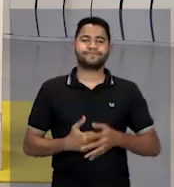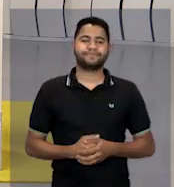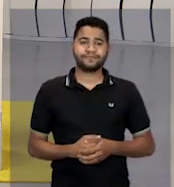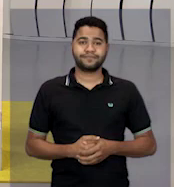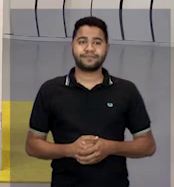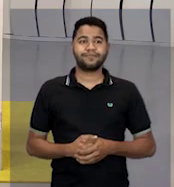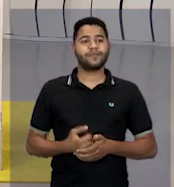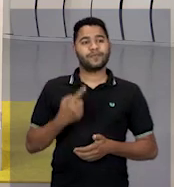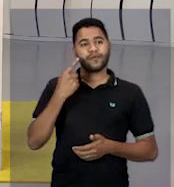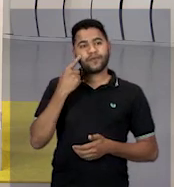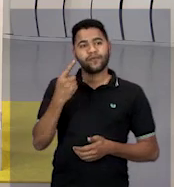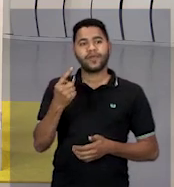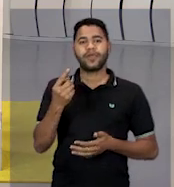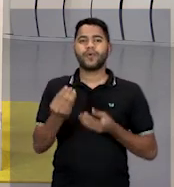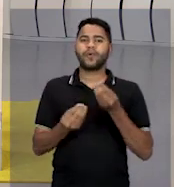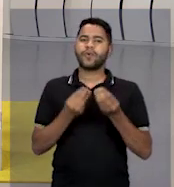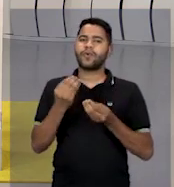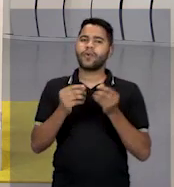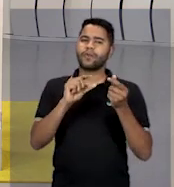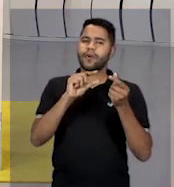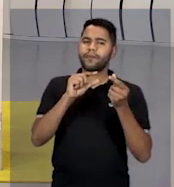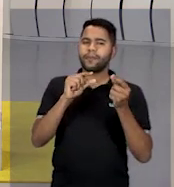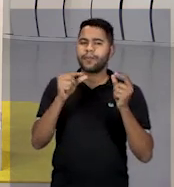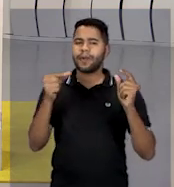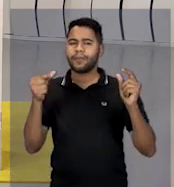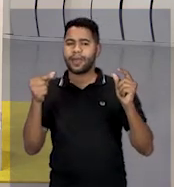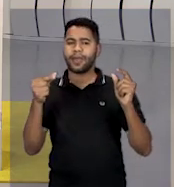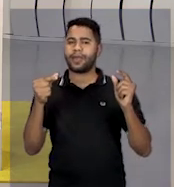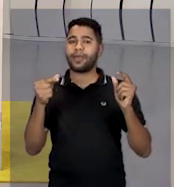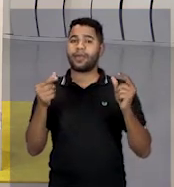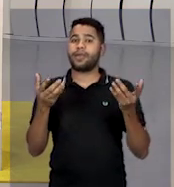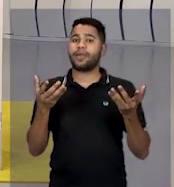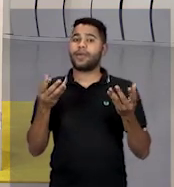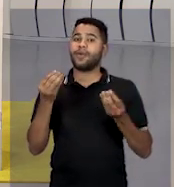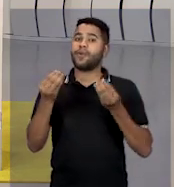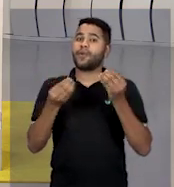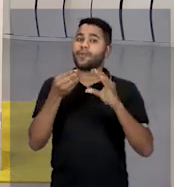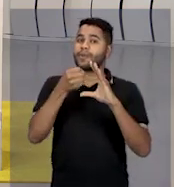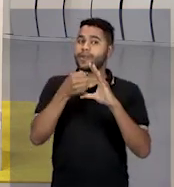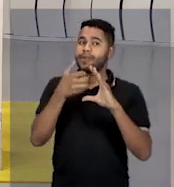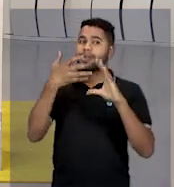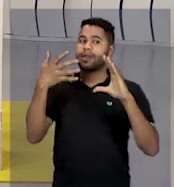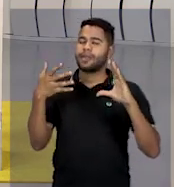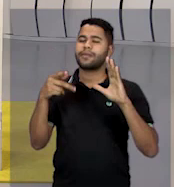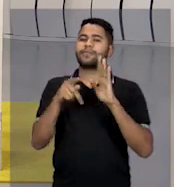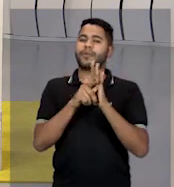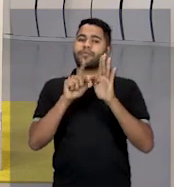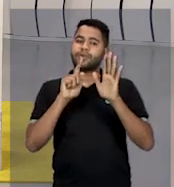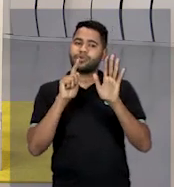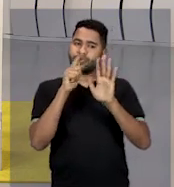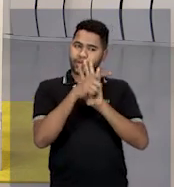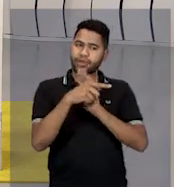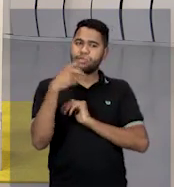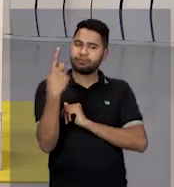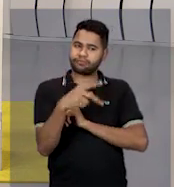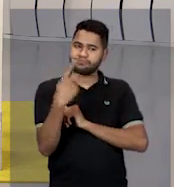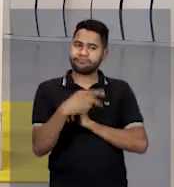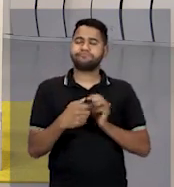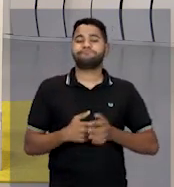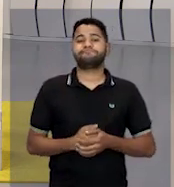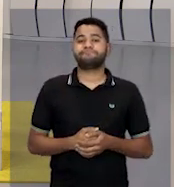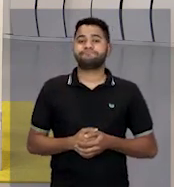tá? Vamos ver, né, como ele se estrutura, né, como as características desse gênero também.